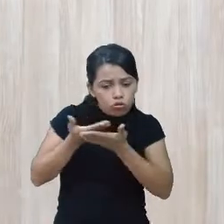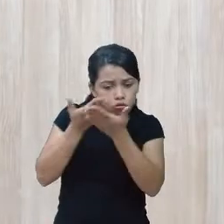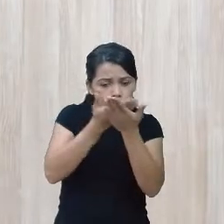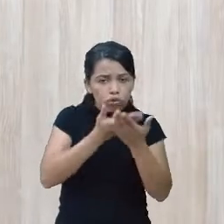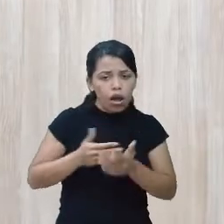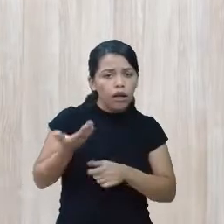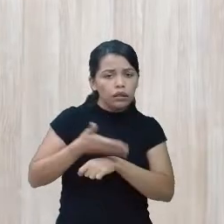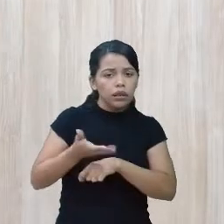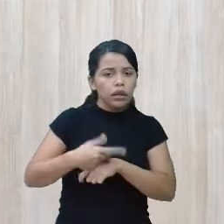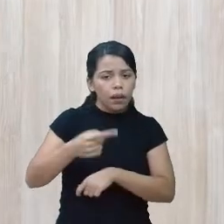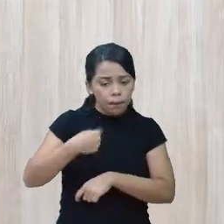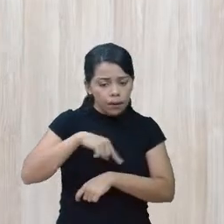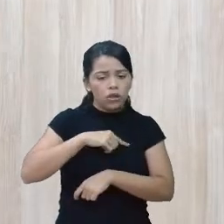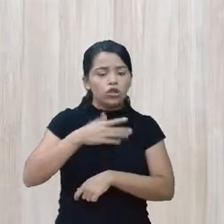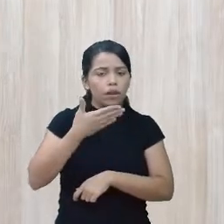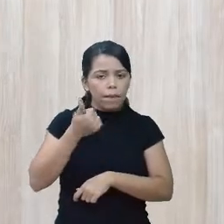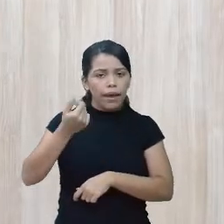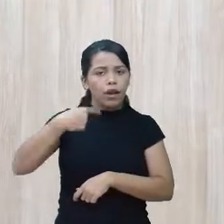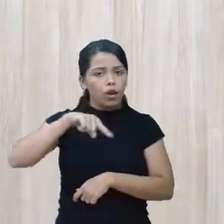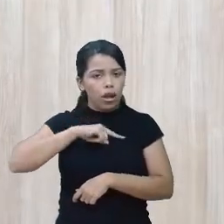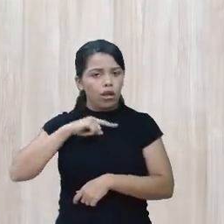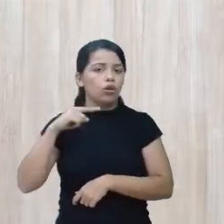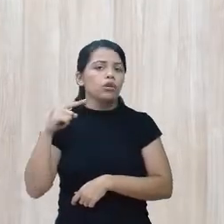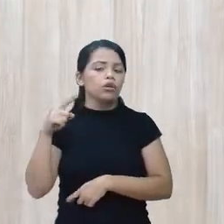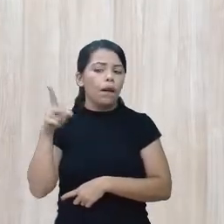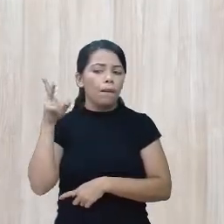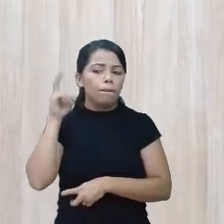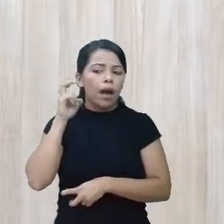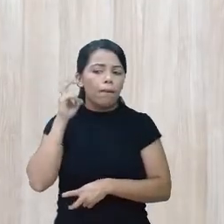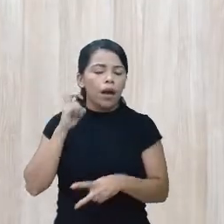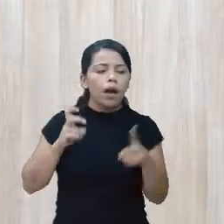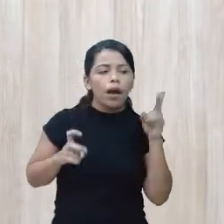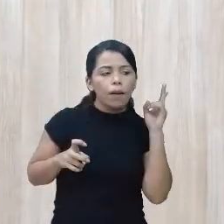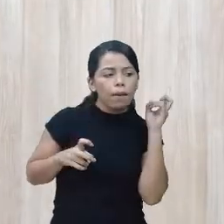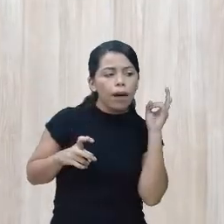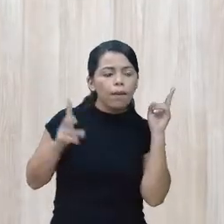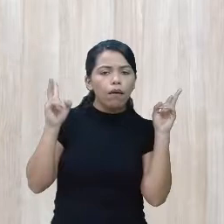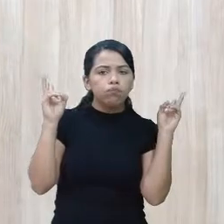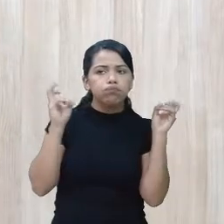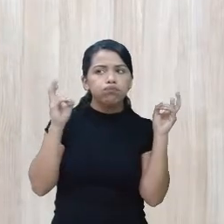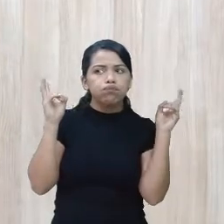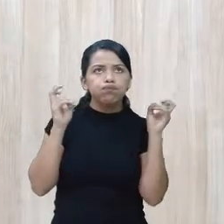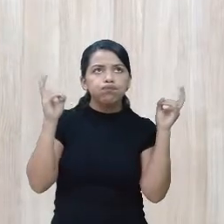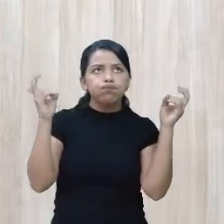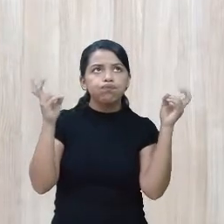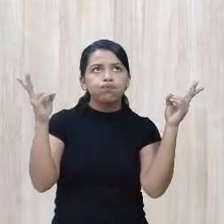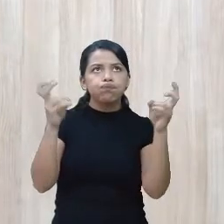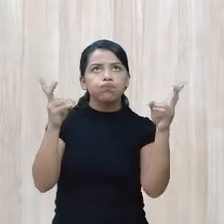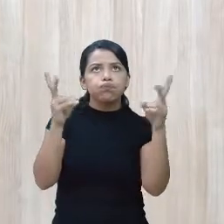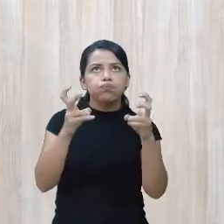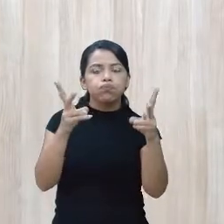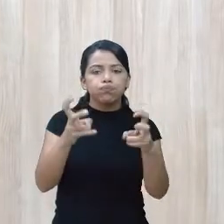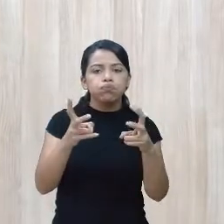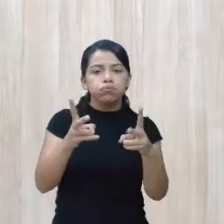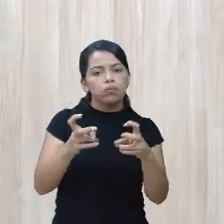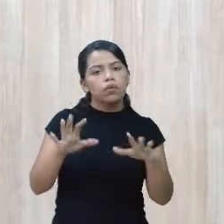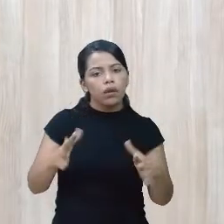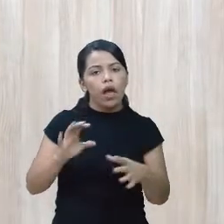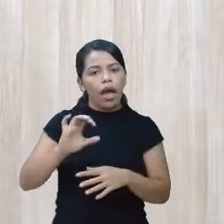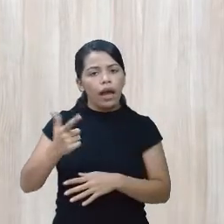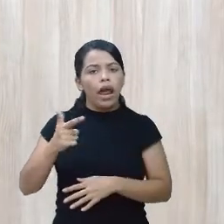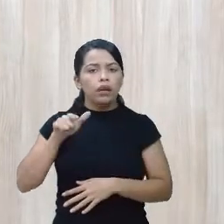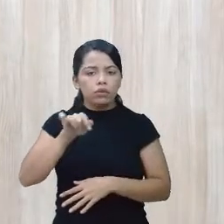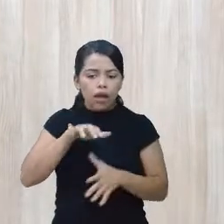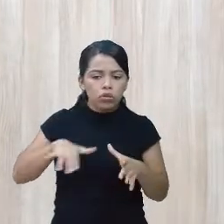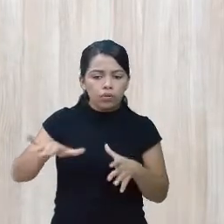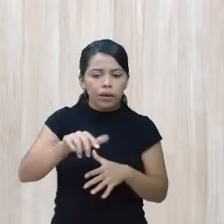um pouco para a gente melhorar a nossa percepção sonora. Claro que num ambiente com menos barulho fica mais fácil da gente perceber os sons,